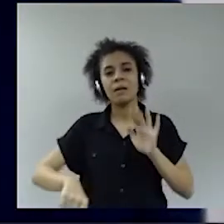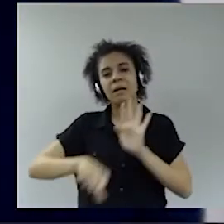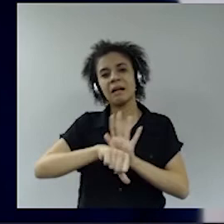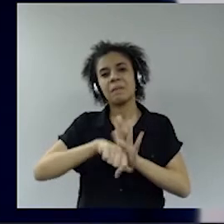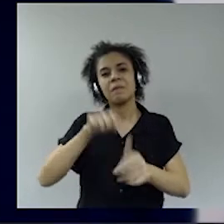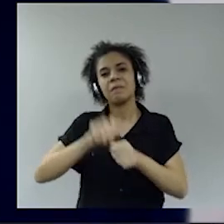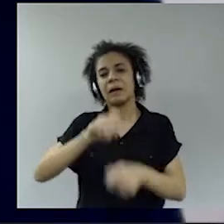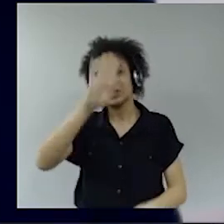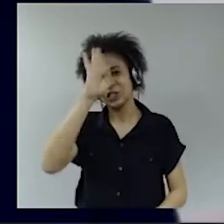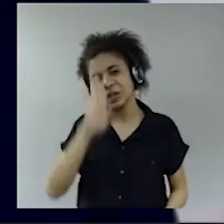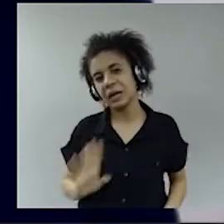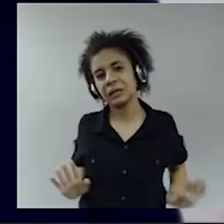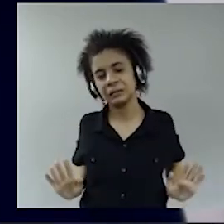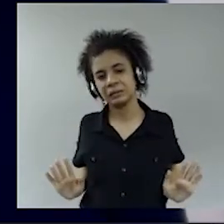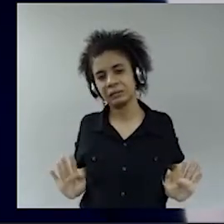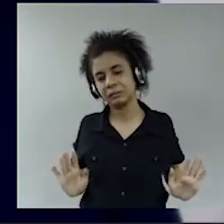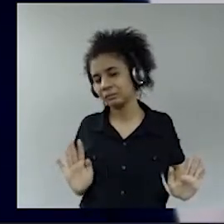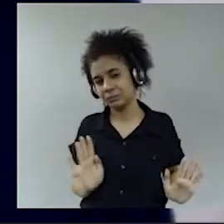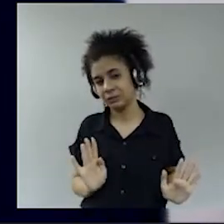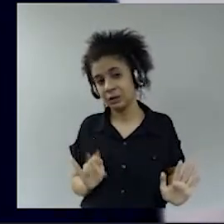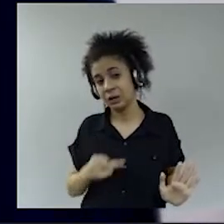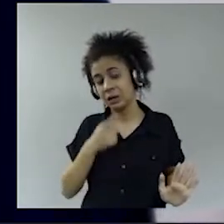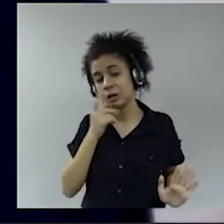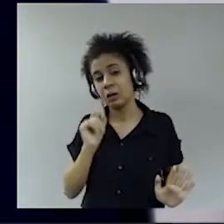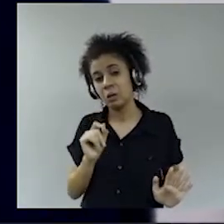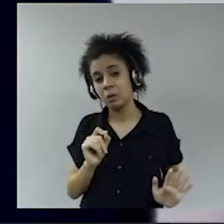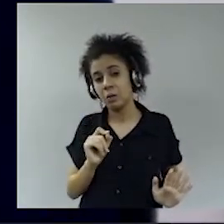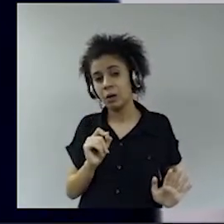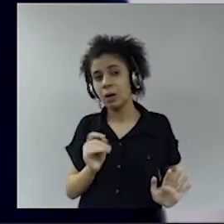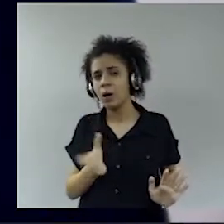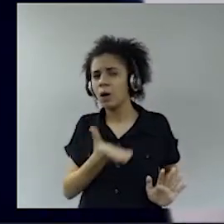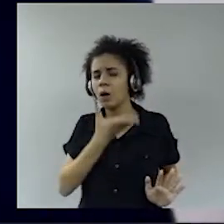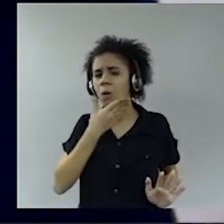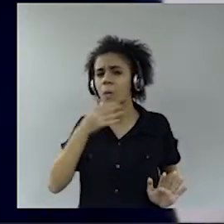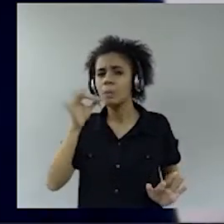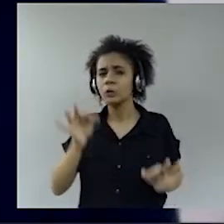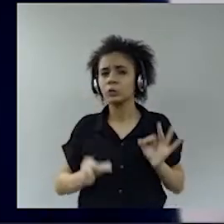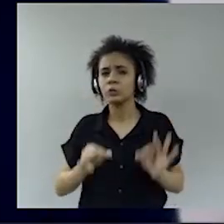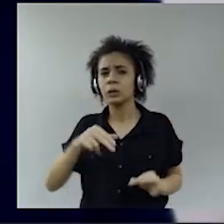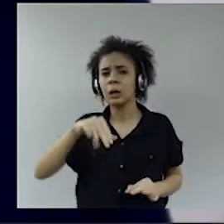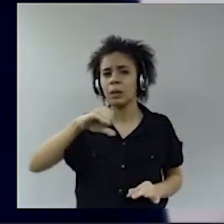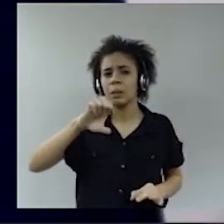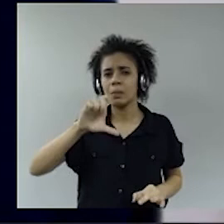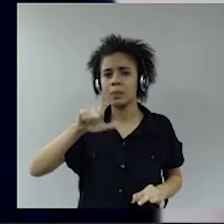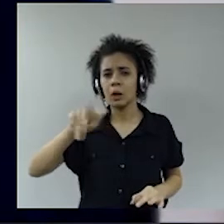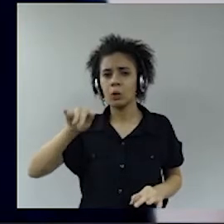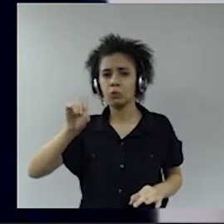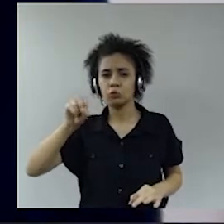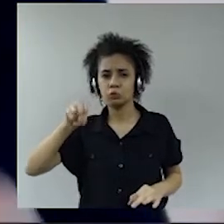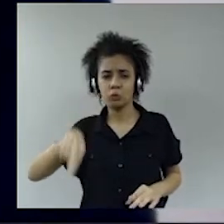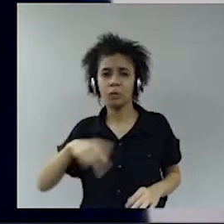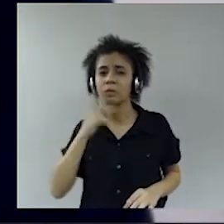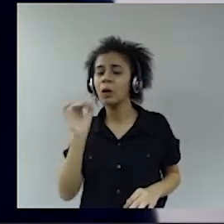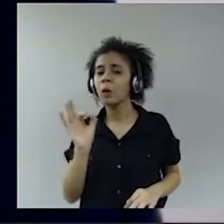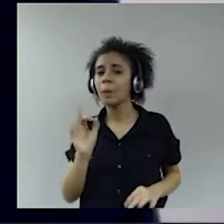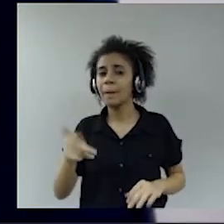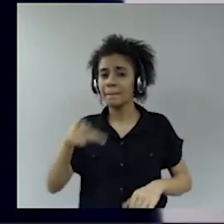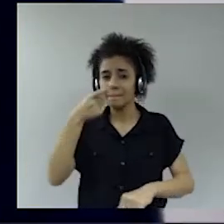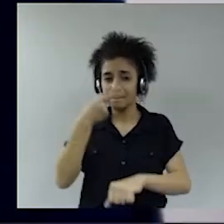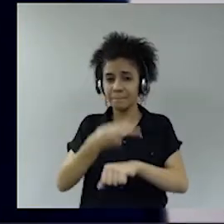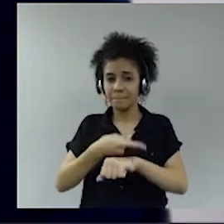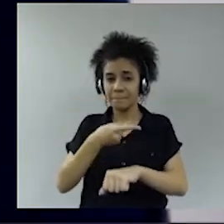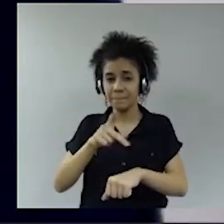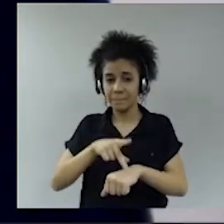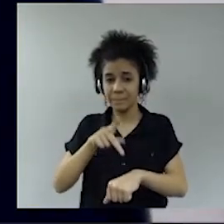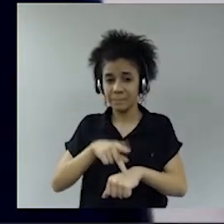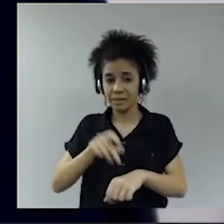gratuito. Diz o imortal jurista brasileiro Nelson Hungria que a pedra de toque